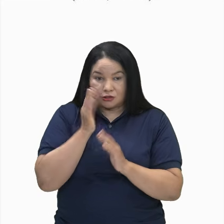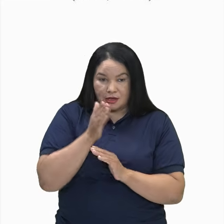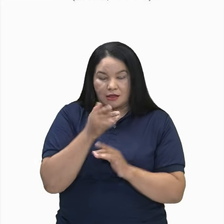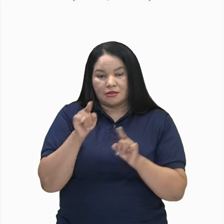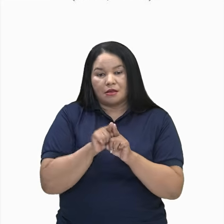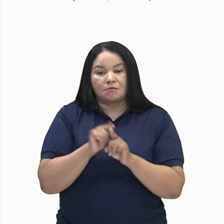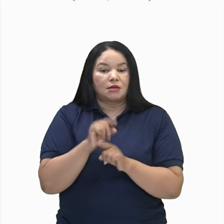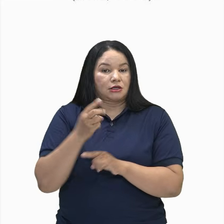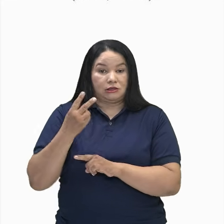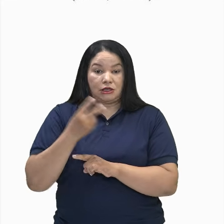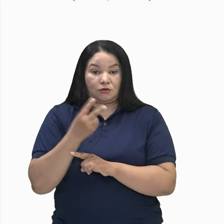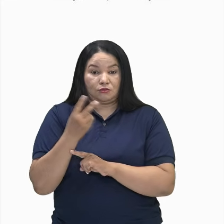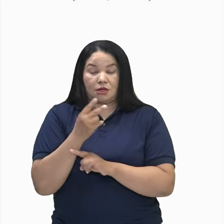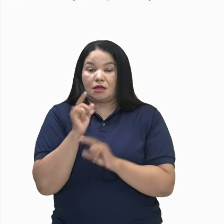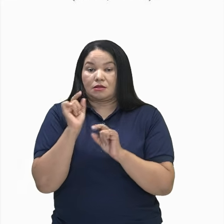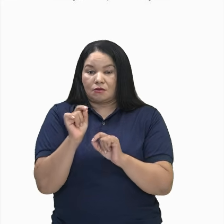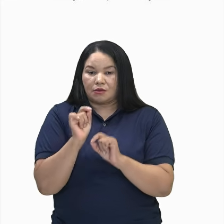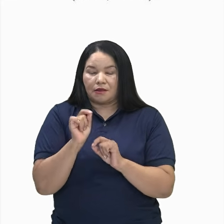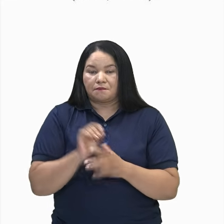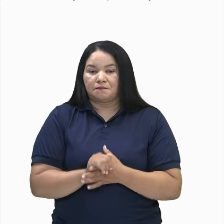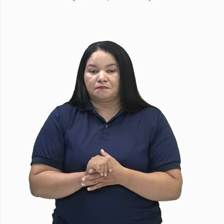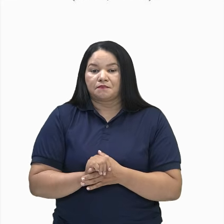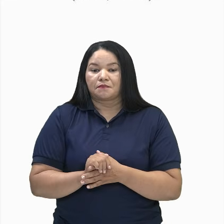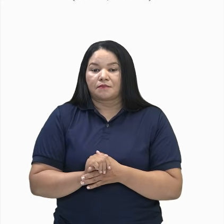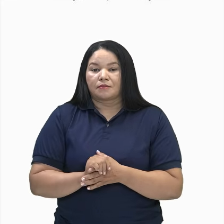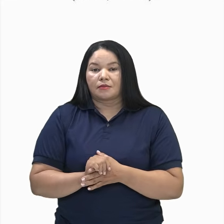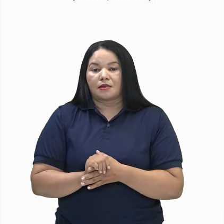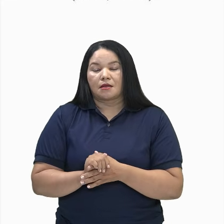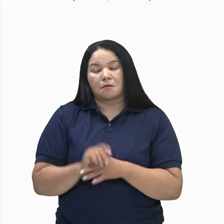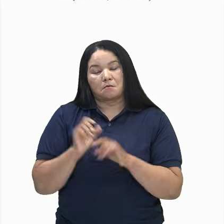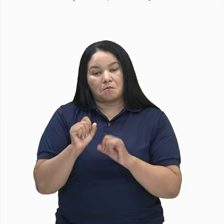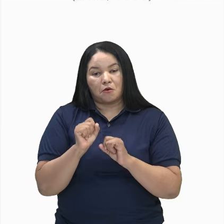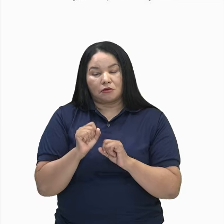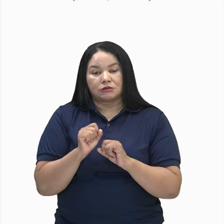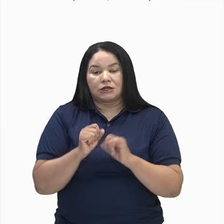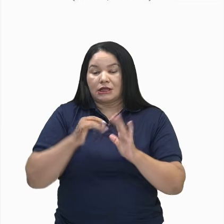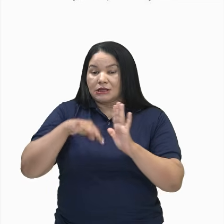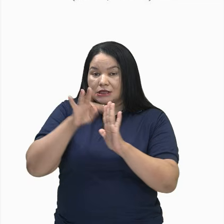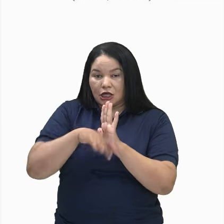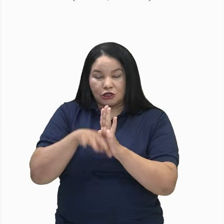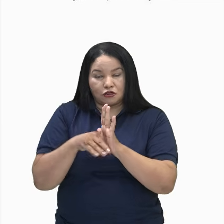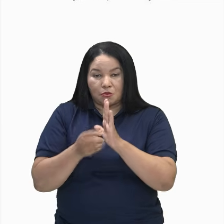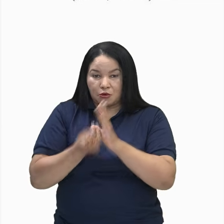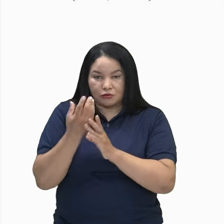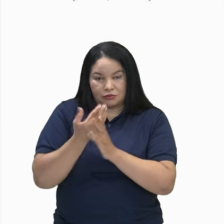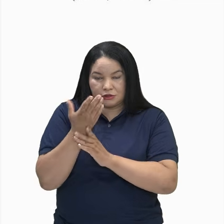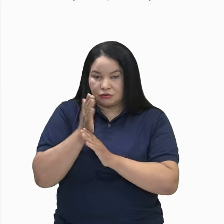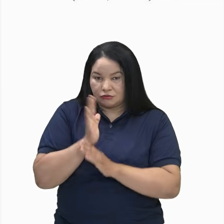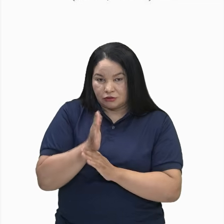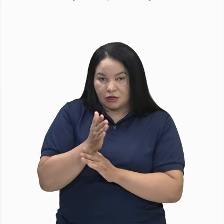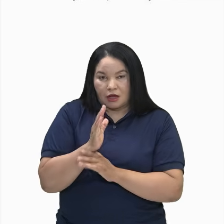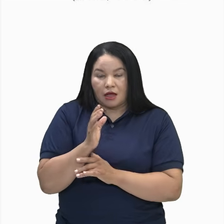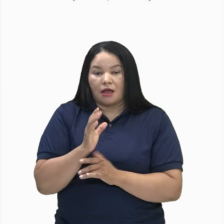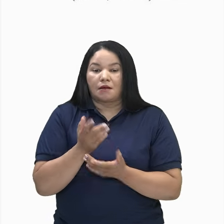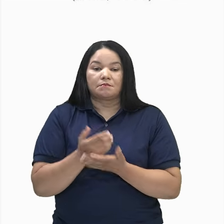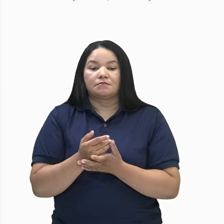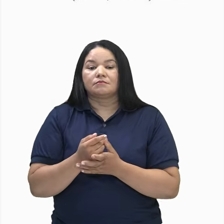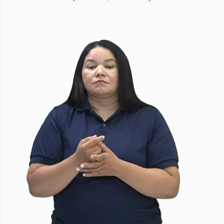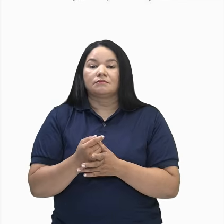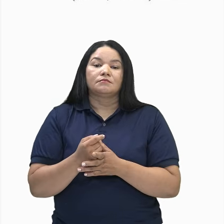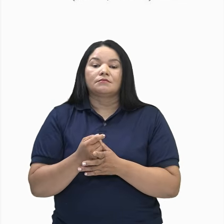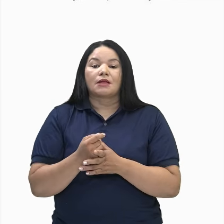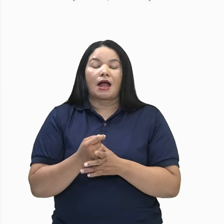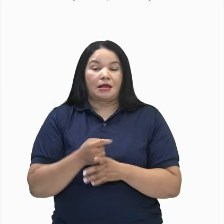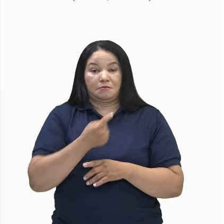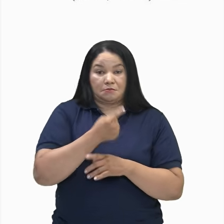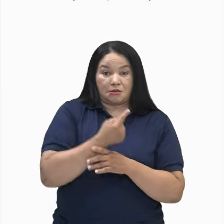repente secundárias, ou seja, são já textos produzidos a partir dessas fontes primárias. E